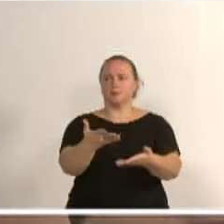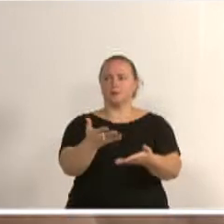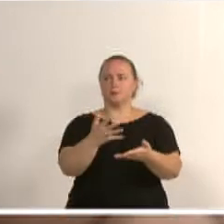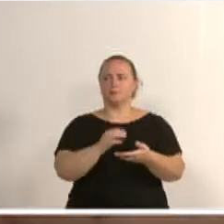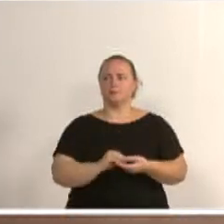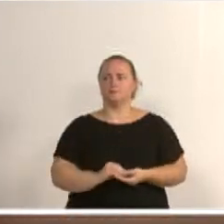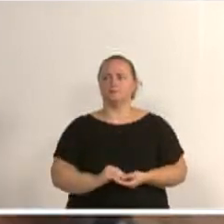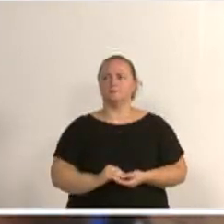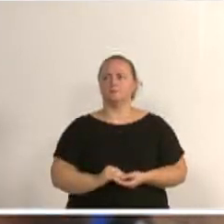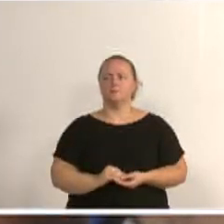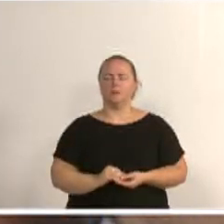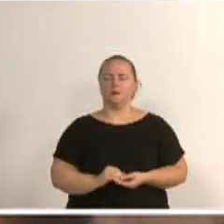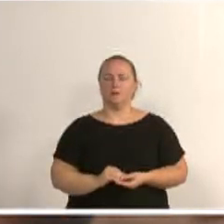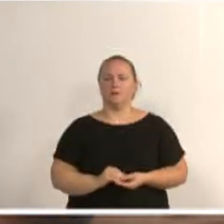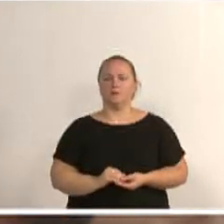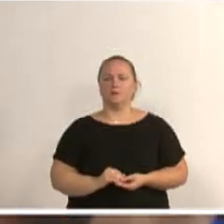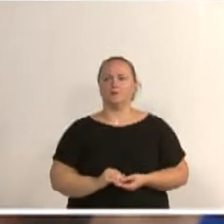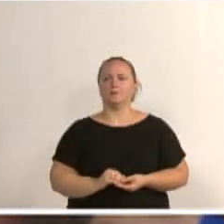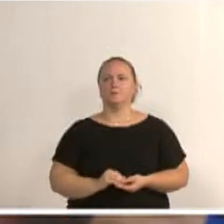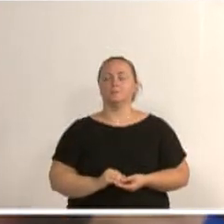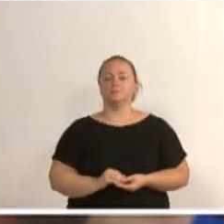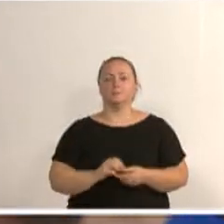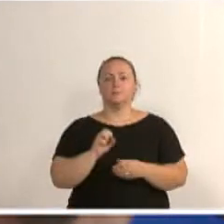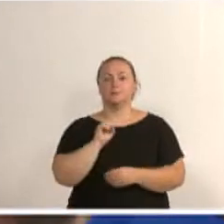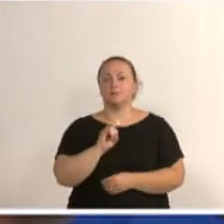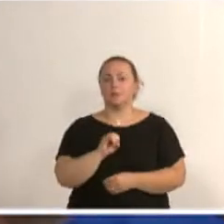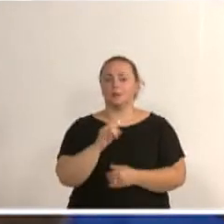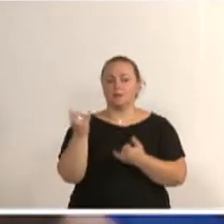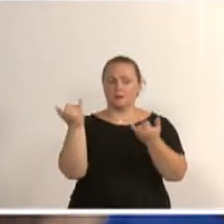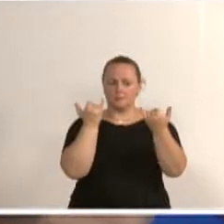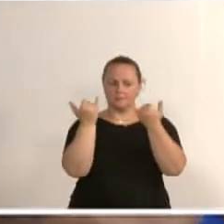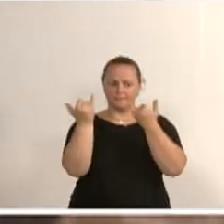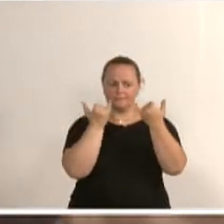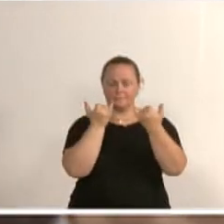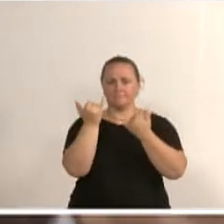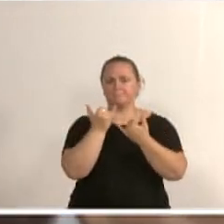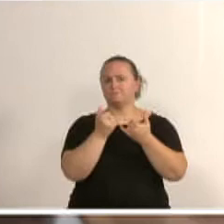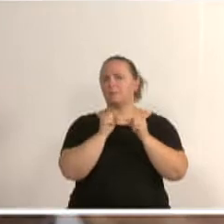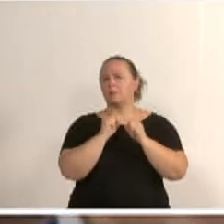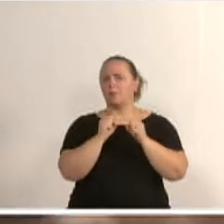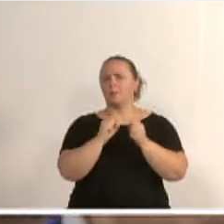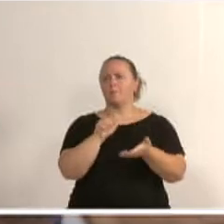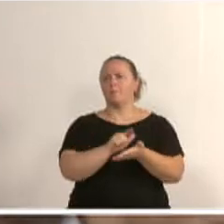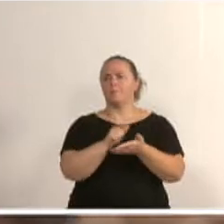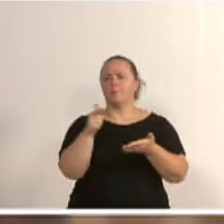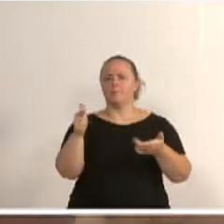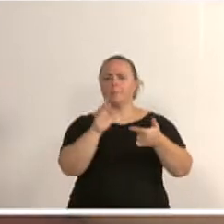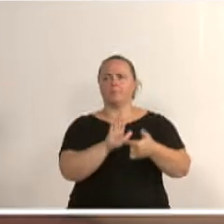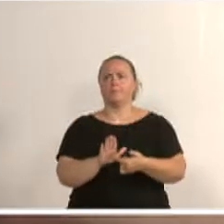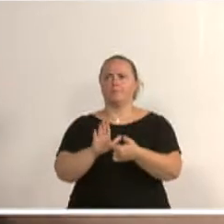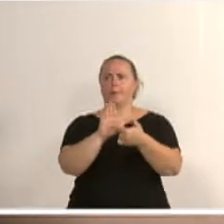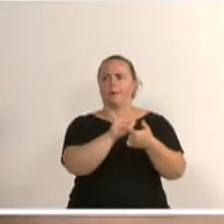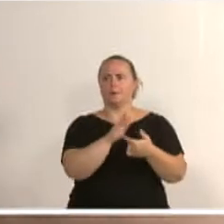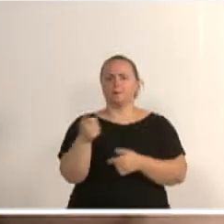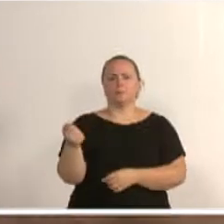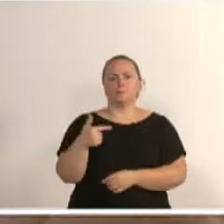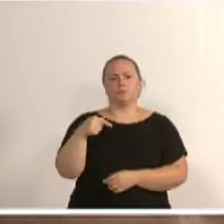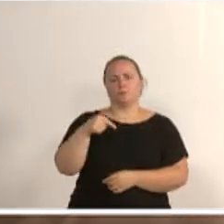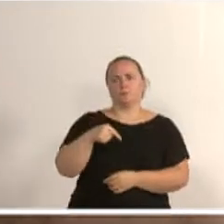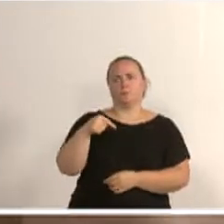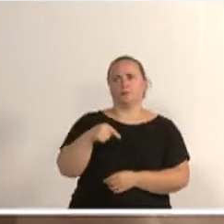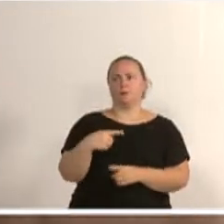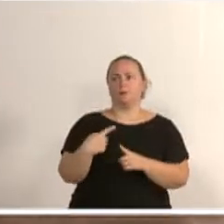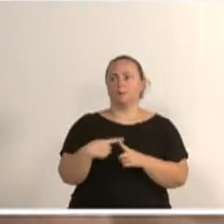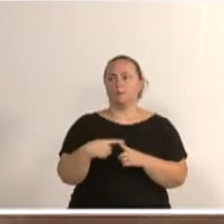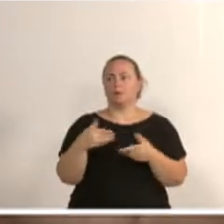querem. Então, informem pelo jornal, que no jornal tem muito mais informação do que a gente está tendo aqui. Porque aqui a